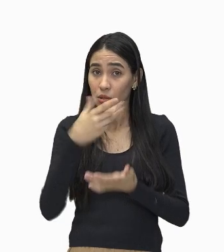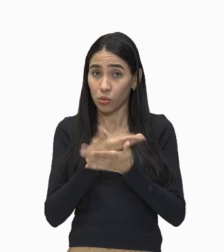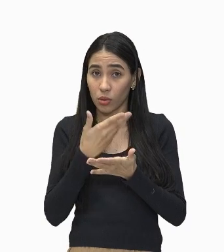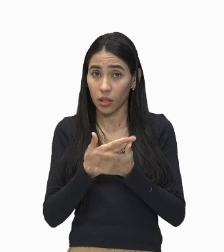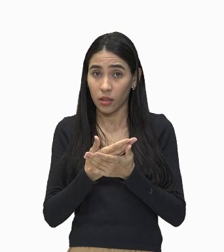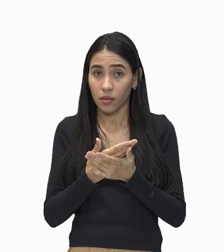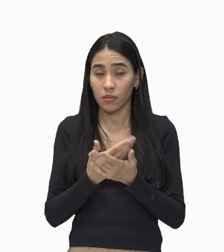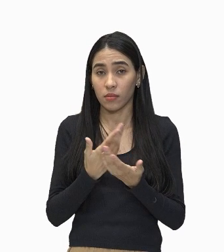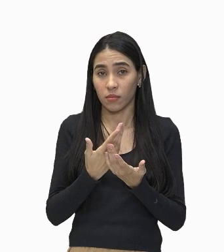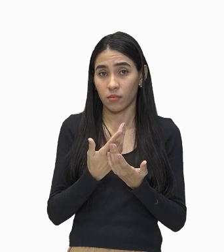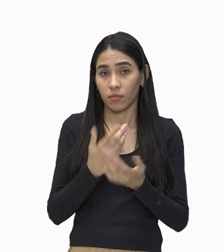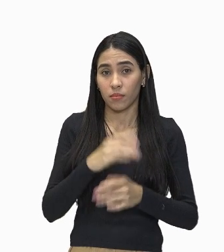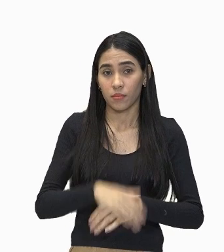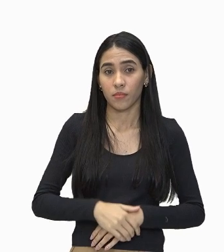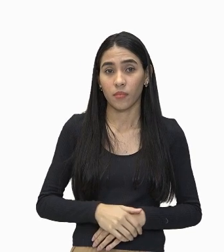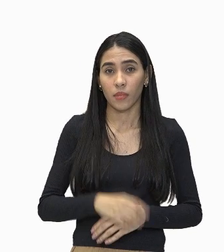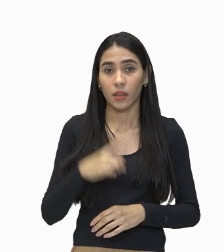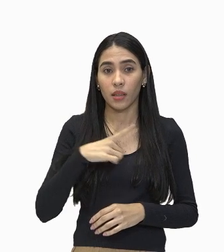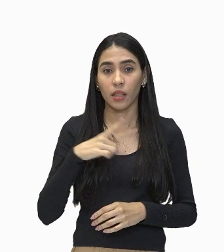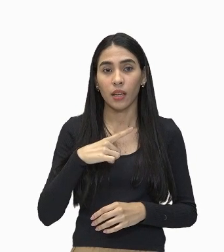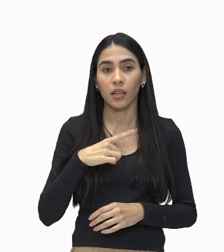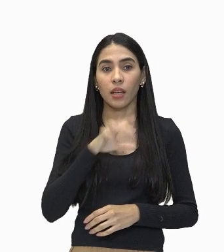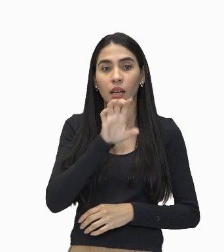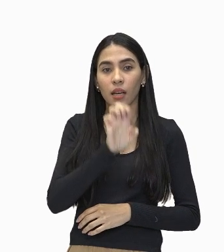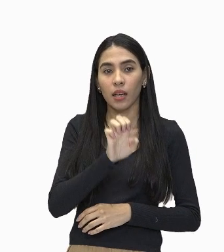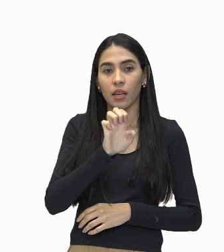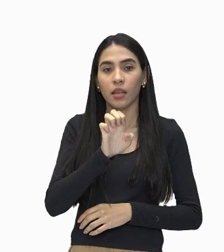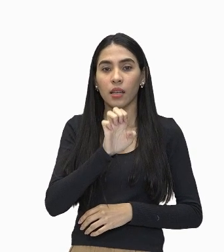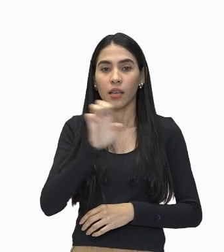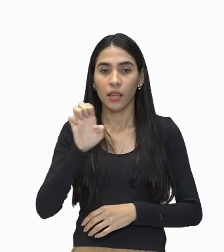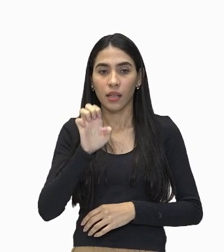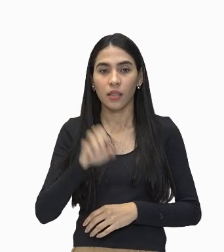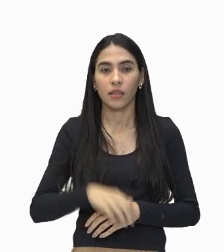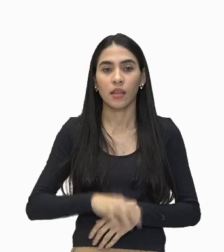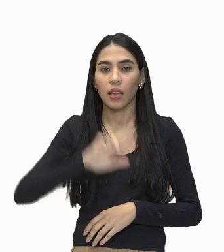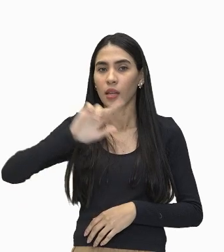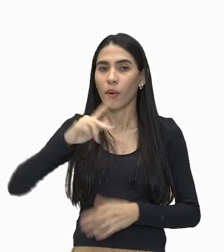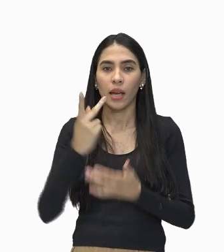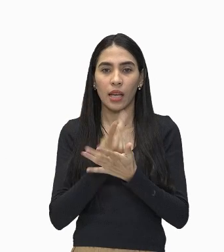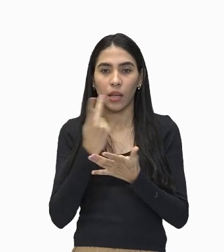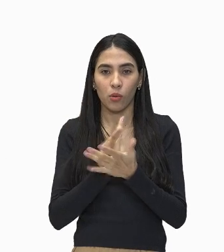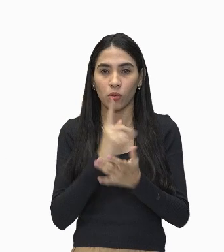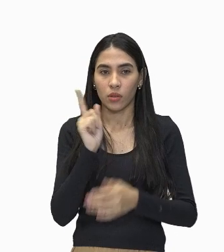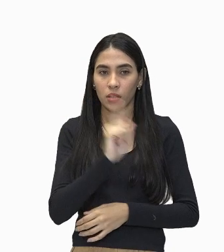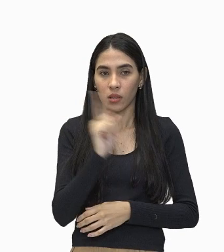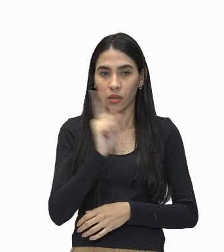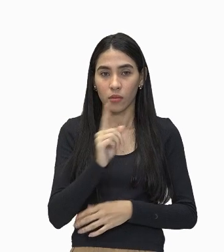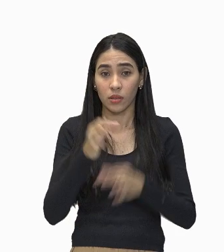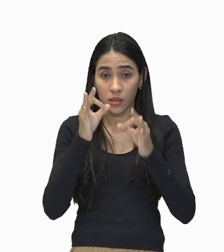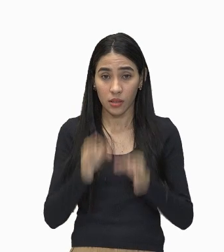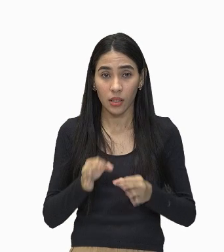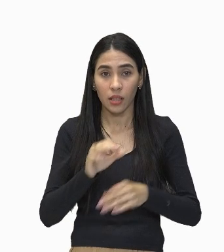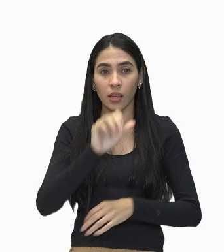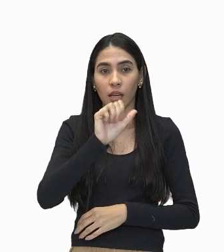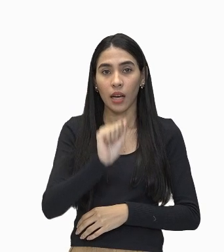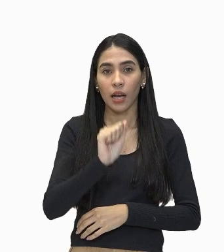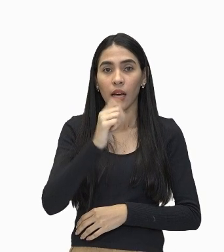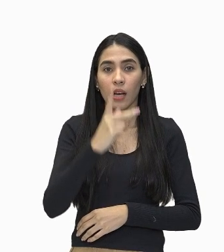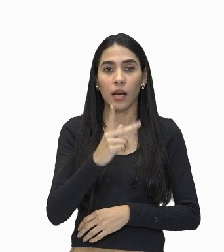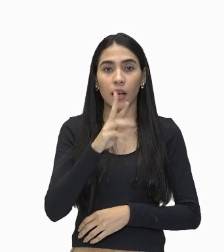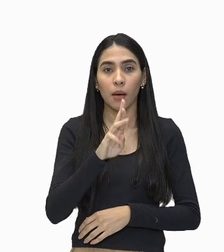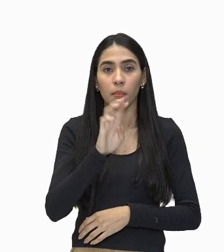tem esses dois E aí, ó, não é erro de grafia, não. Tá certo, é